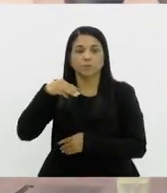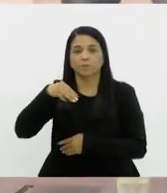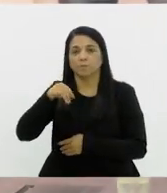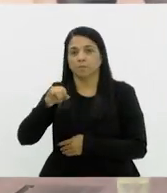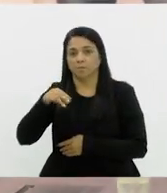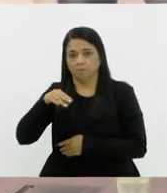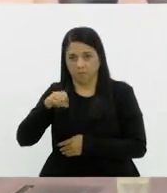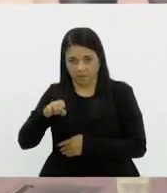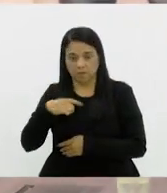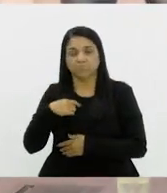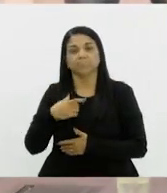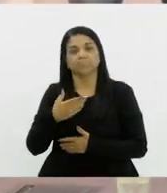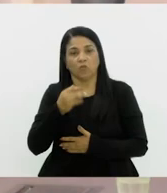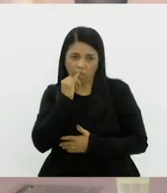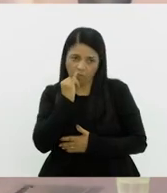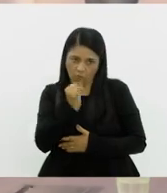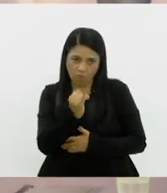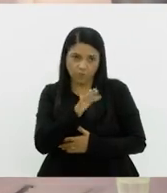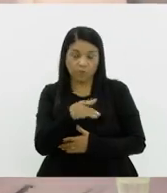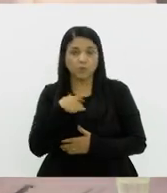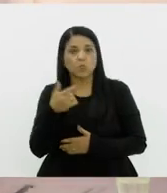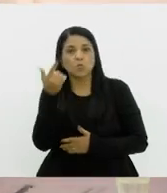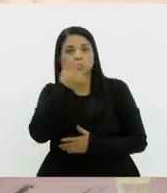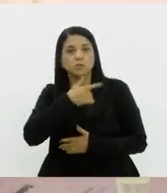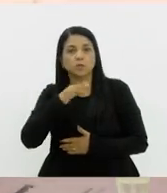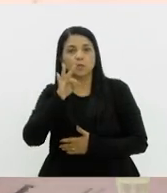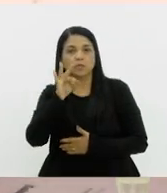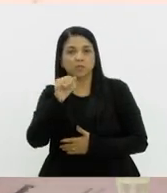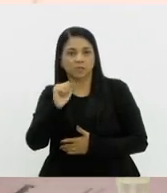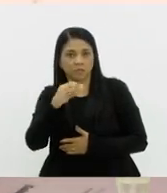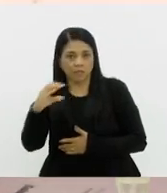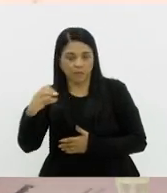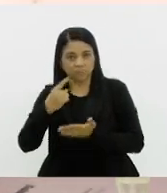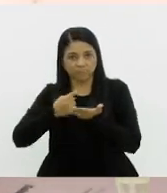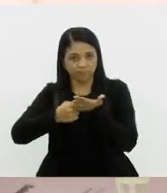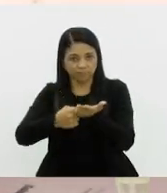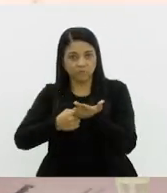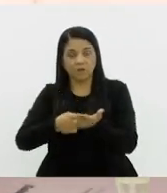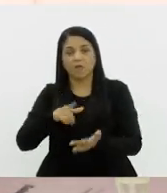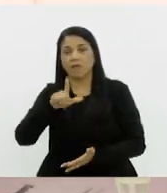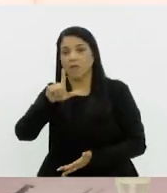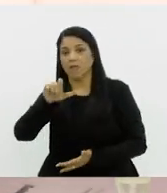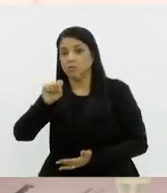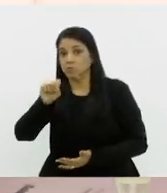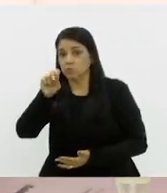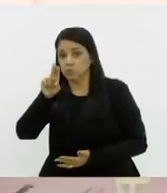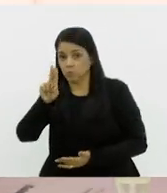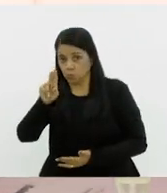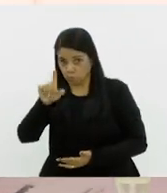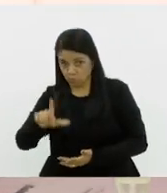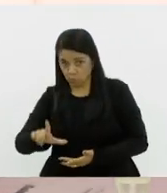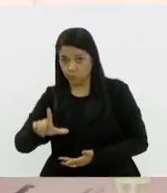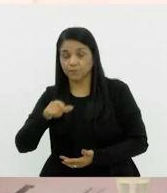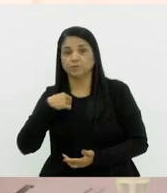tem que ser dito, nós conseguimos um TAC. Esse TAC foi firmado com a LSU. Eu tenho esse TAC em casa. Depois da pandemia,